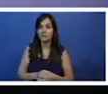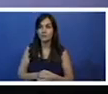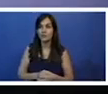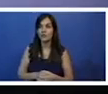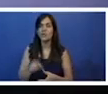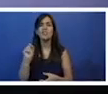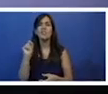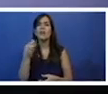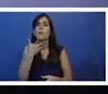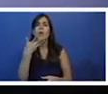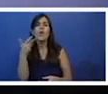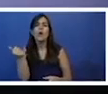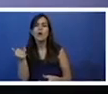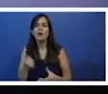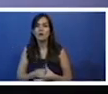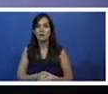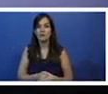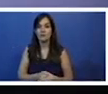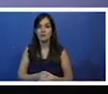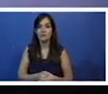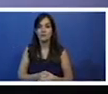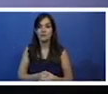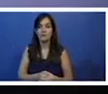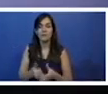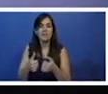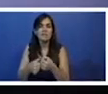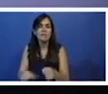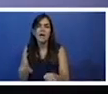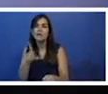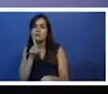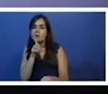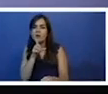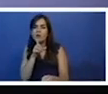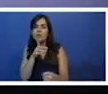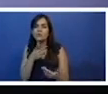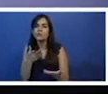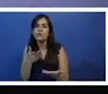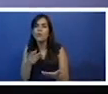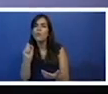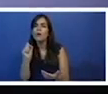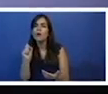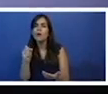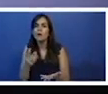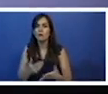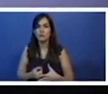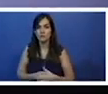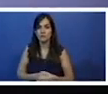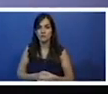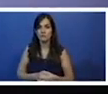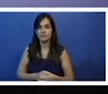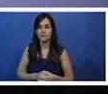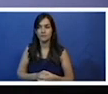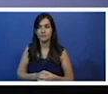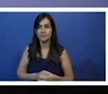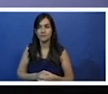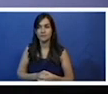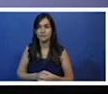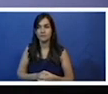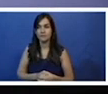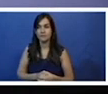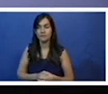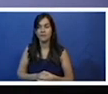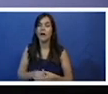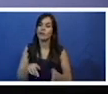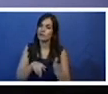melhor? Quem é melhor? Melhor é para quem manter o silêncio? Mantermos. Quem?